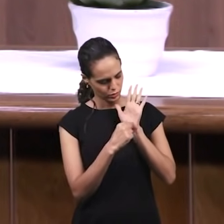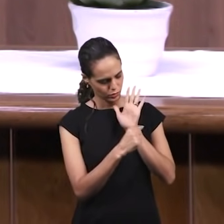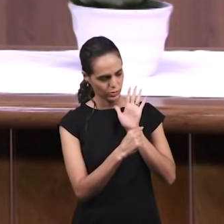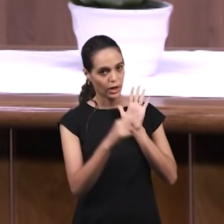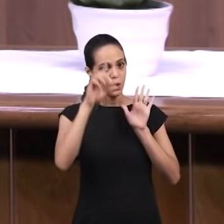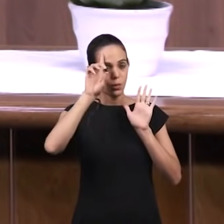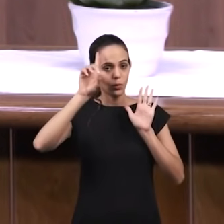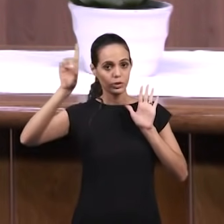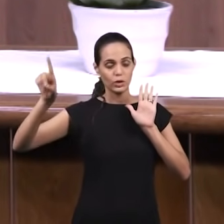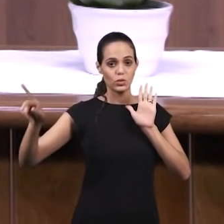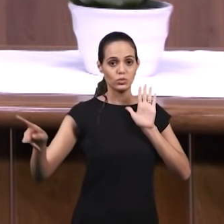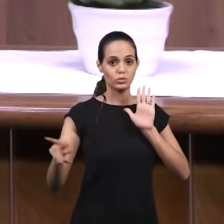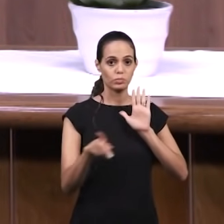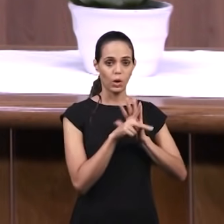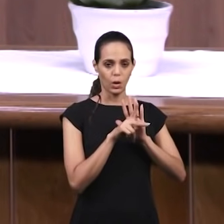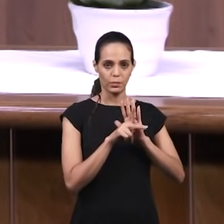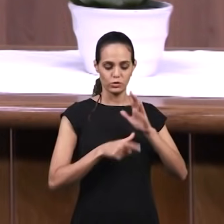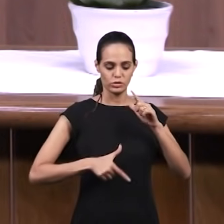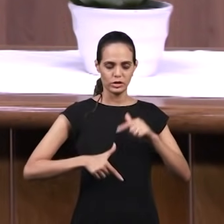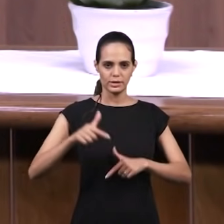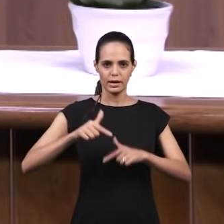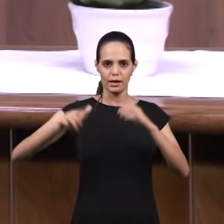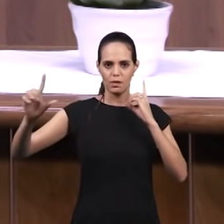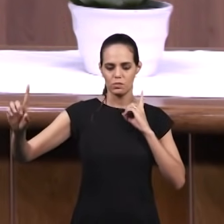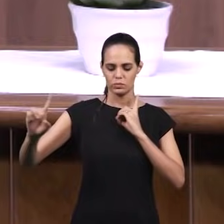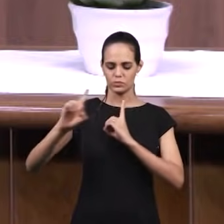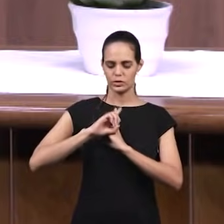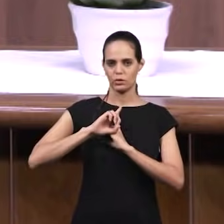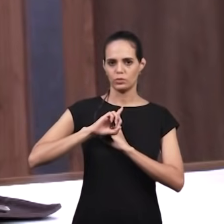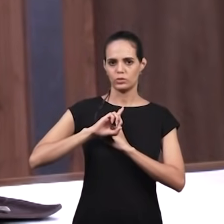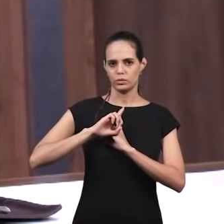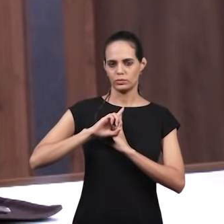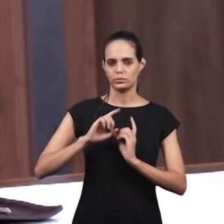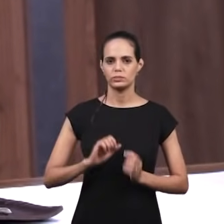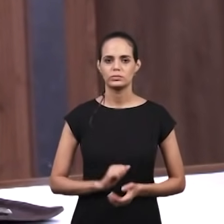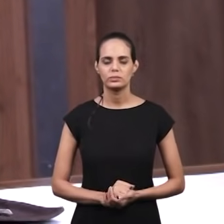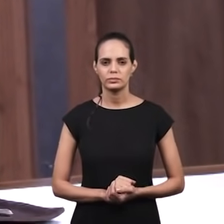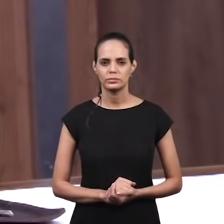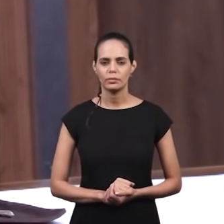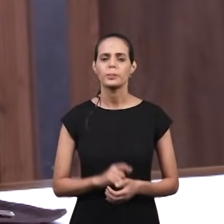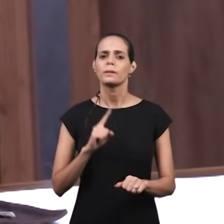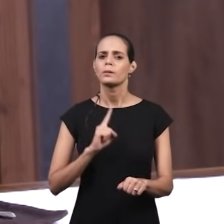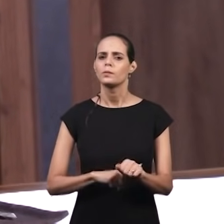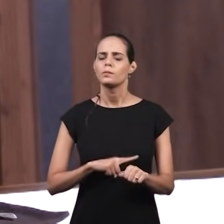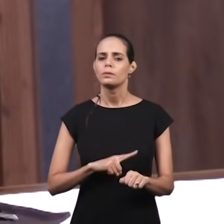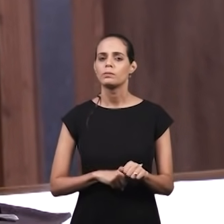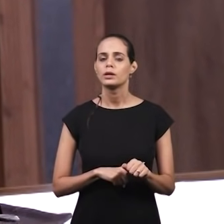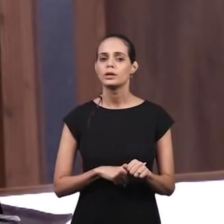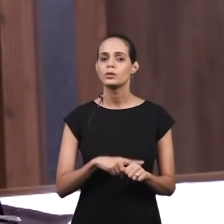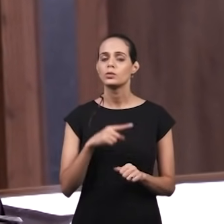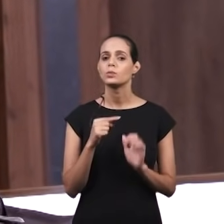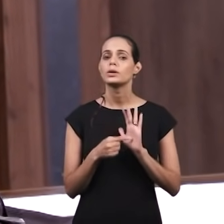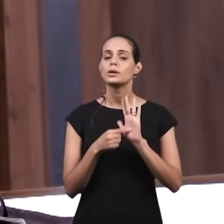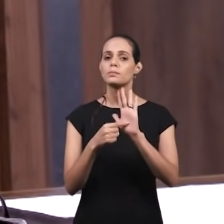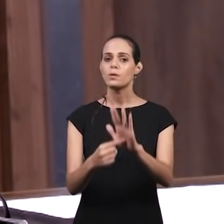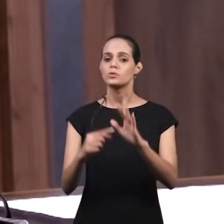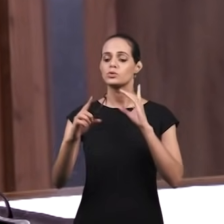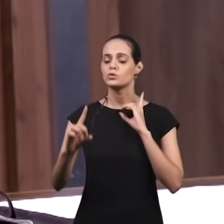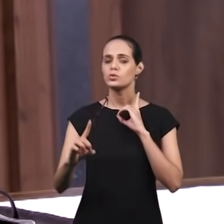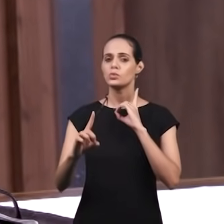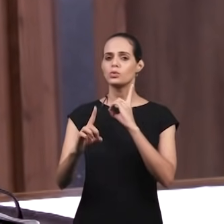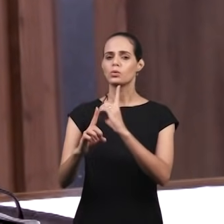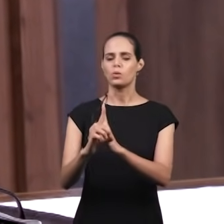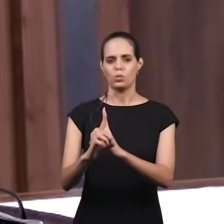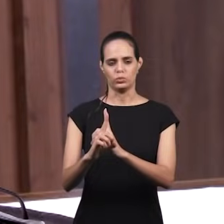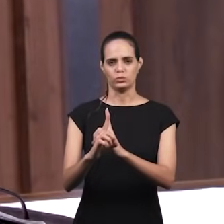Deus dos hebreus nos encontrou. Quando se fala de um encontro, de um achado,